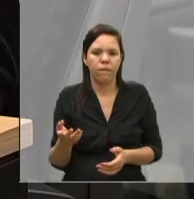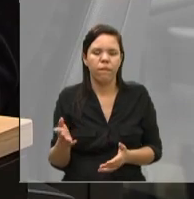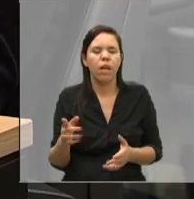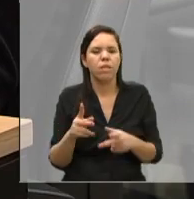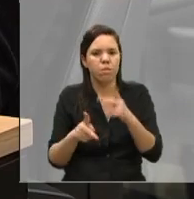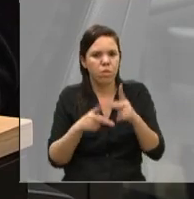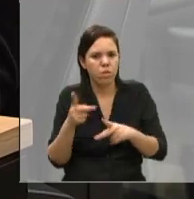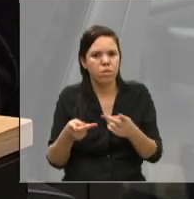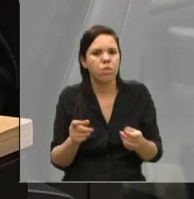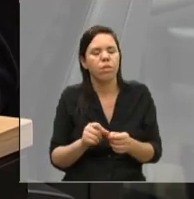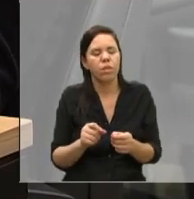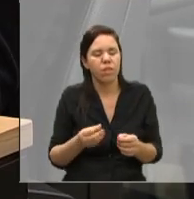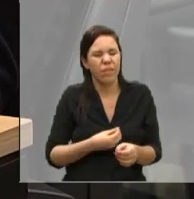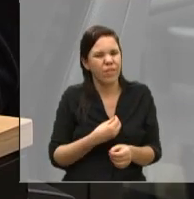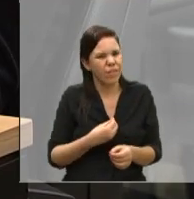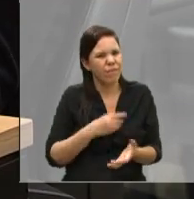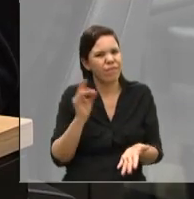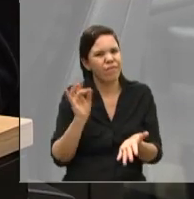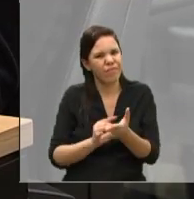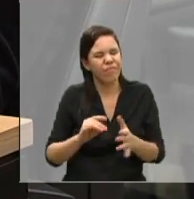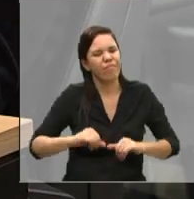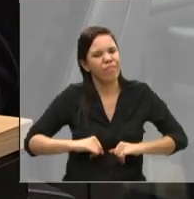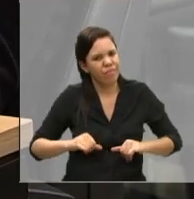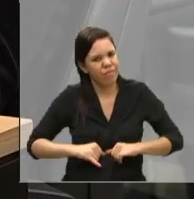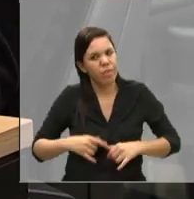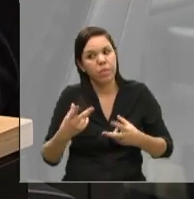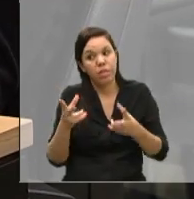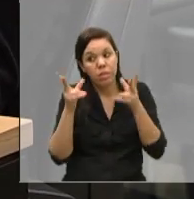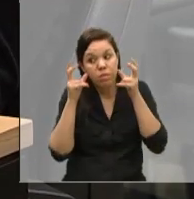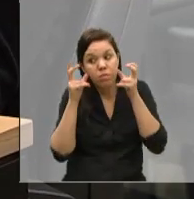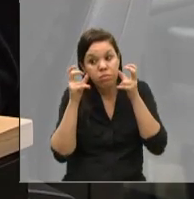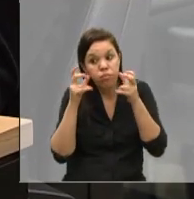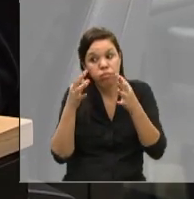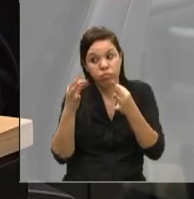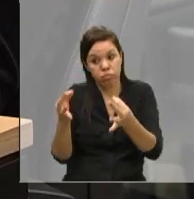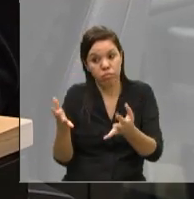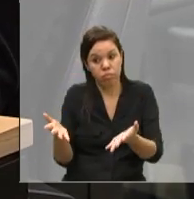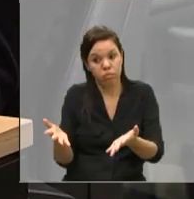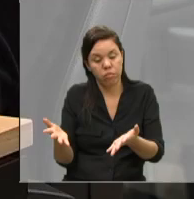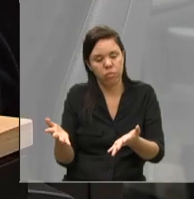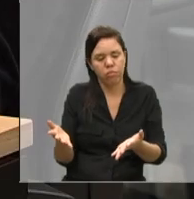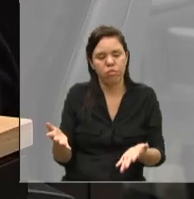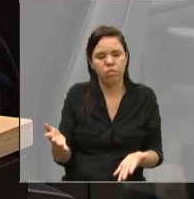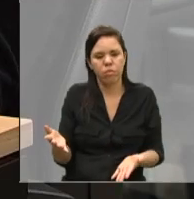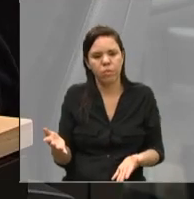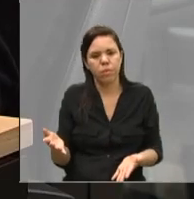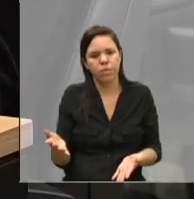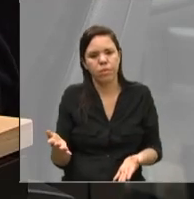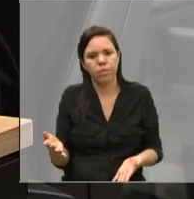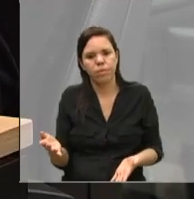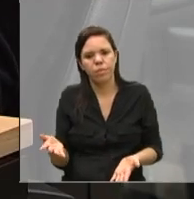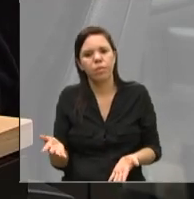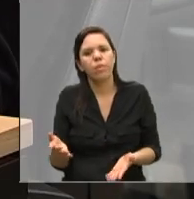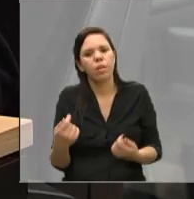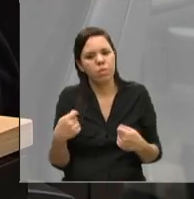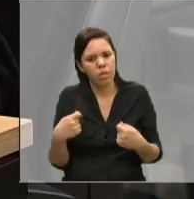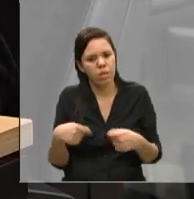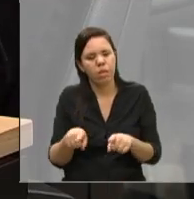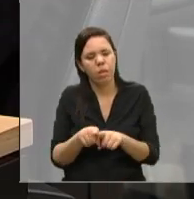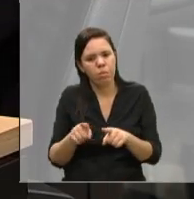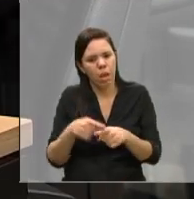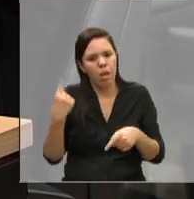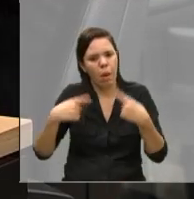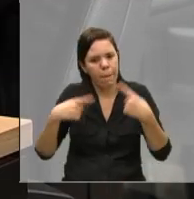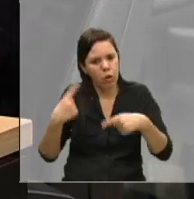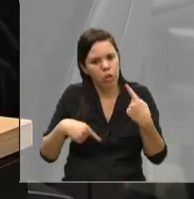as pessoas que vivem a realidade precisam ser ouvidas e a gente precisa que as políticas sejam formuladas